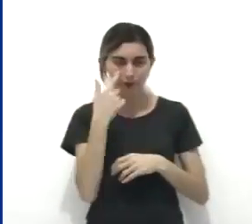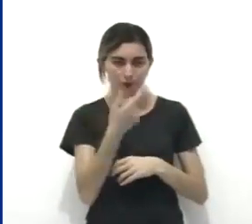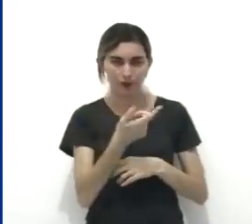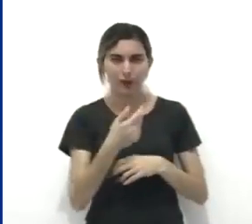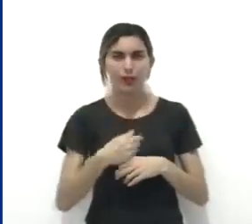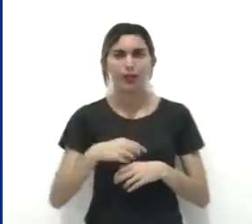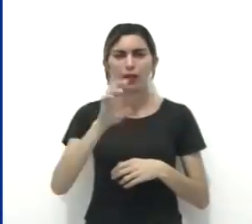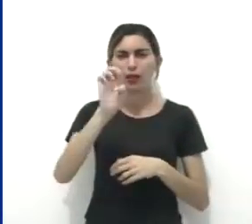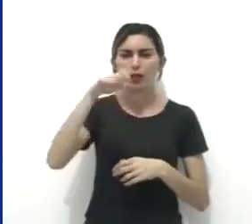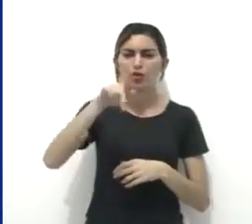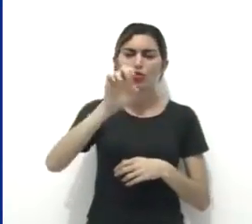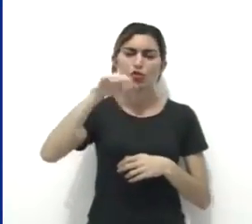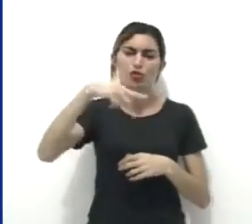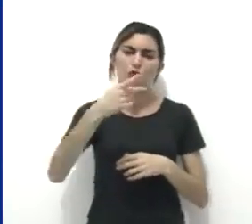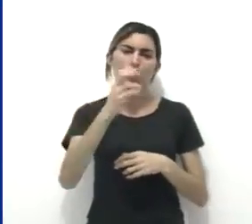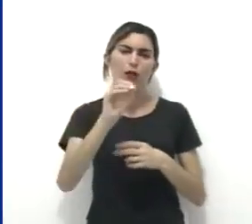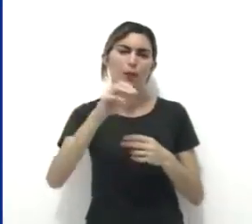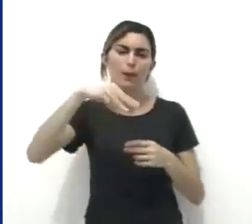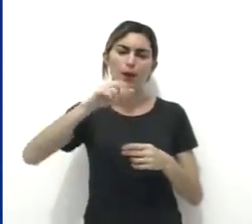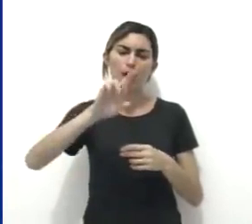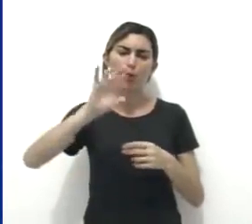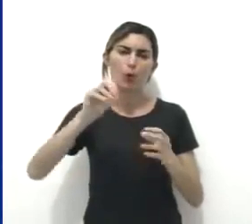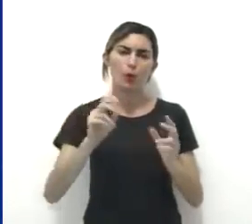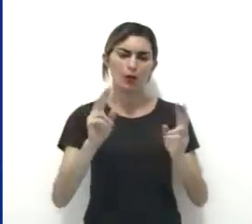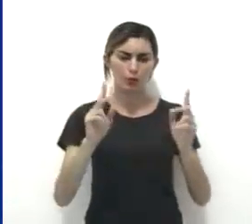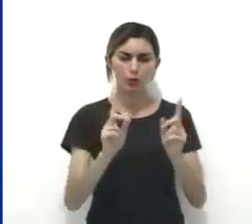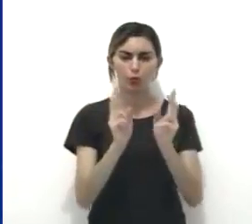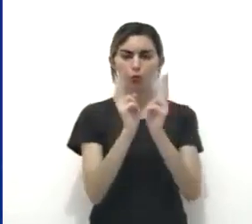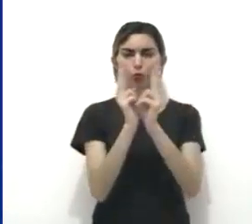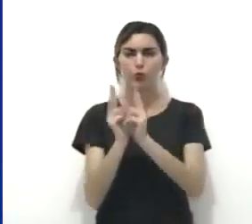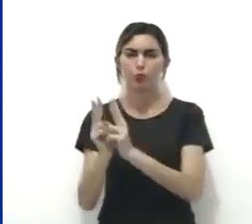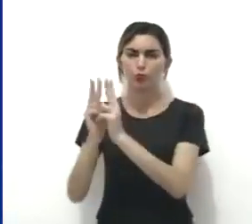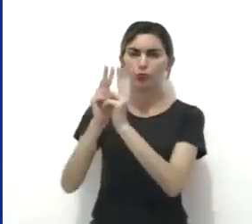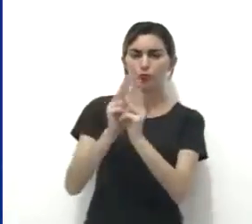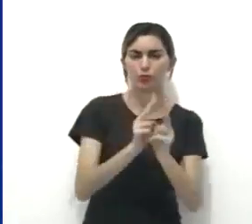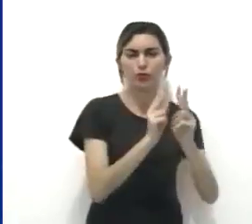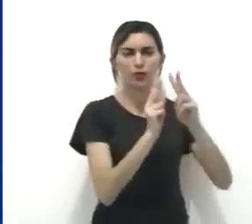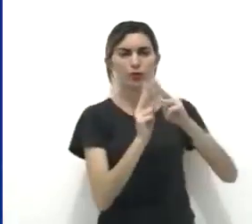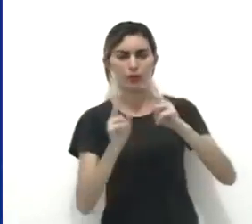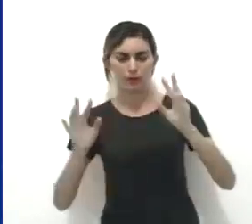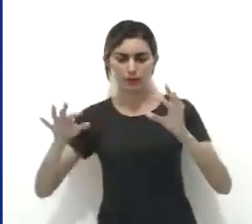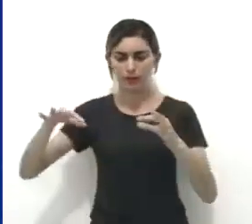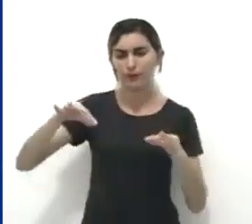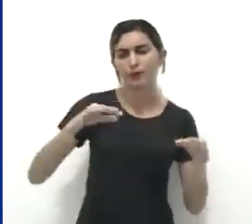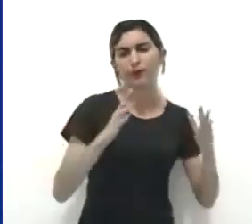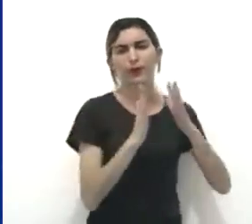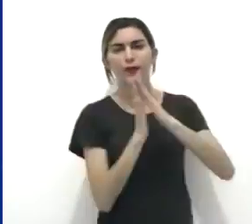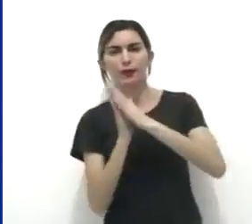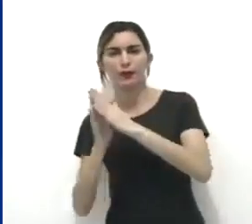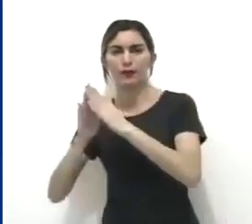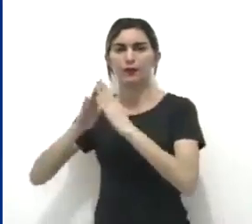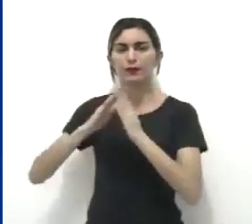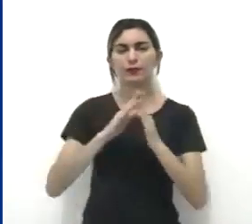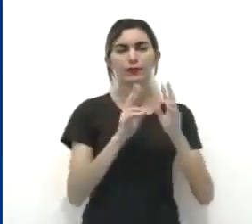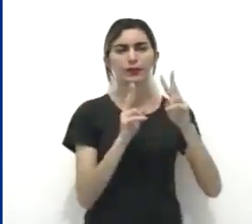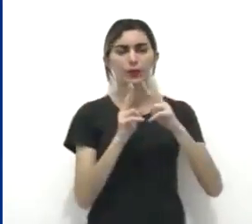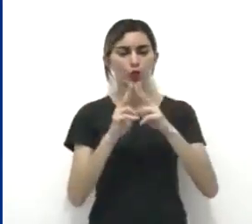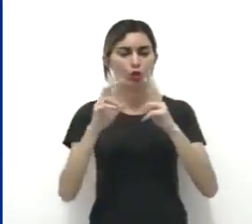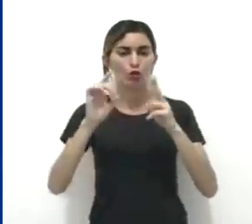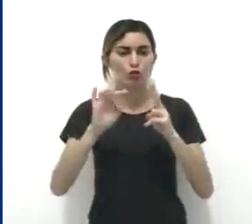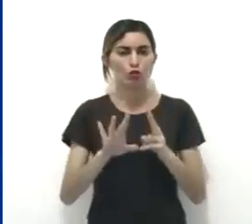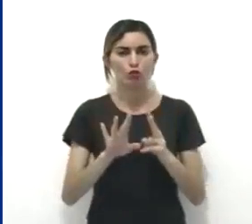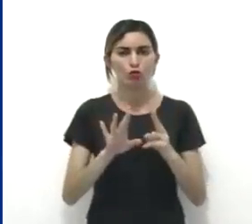conferir? Engenho de maromba. Os pares dançam encostando as mínimas partes do corpo uns nos